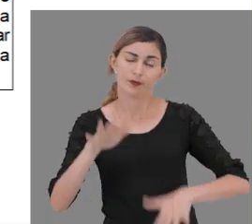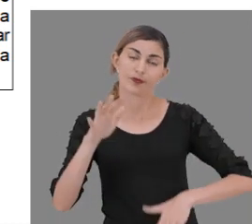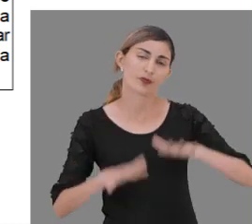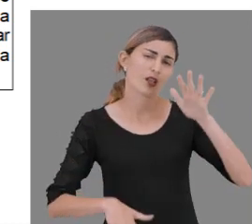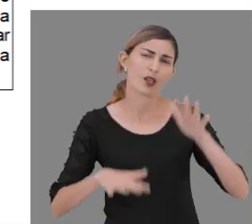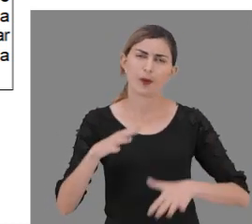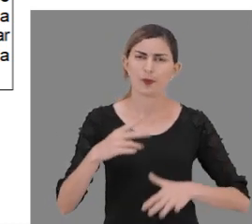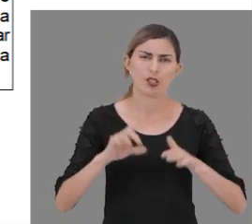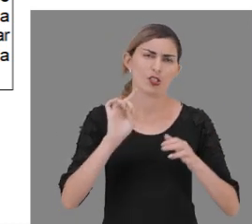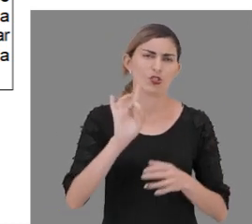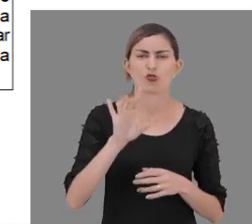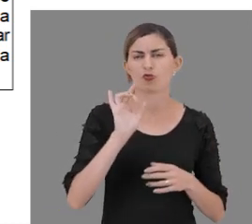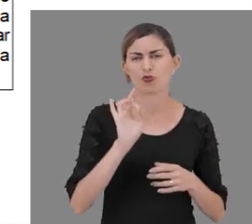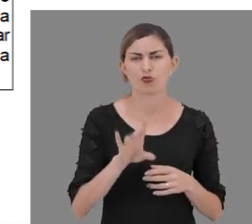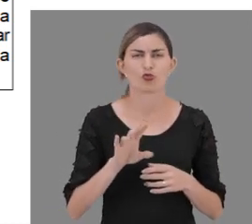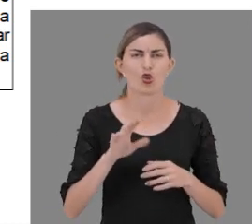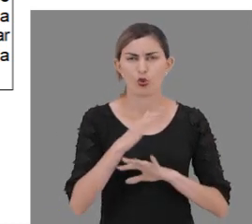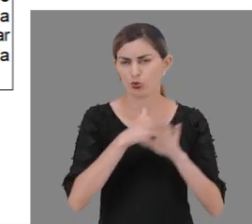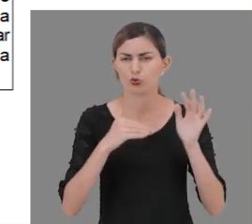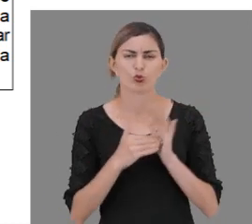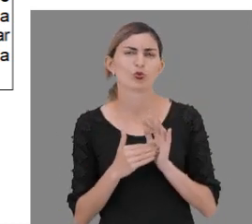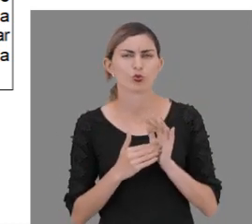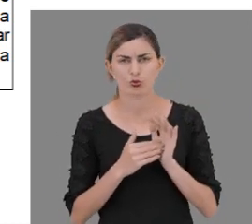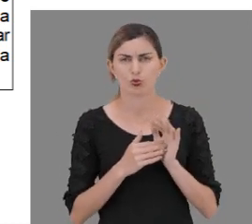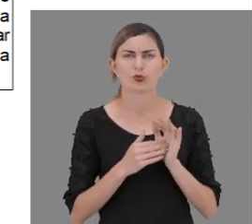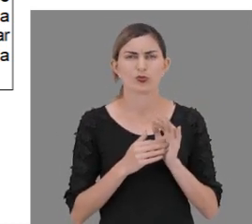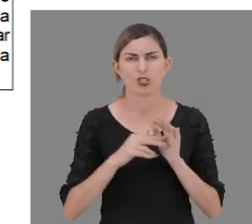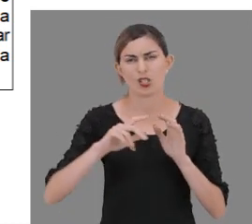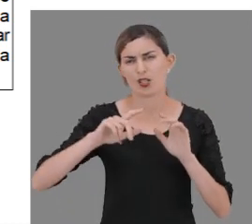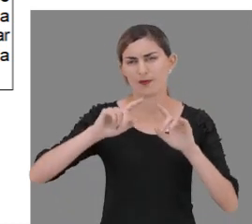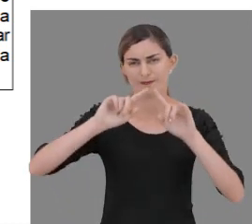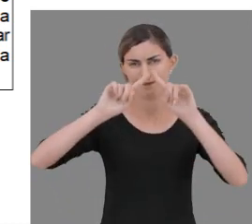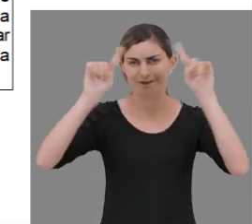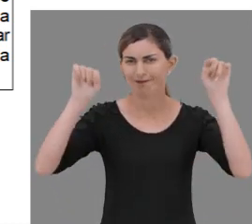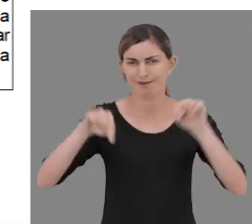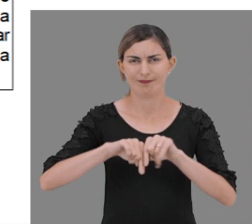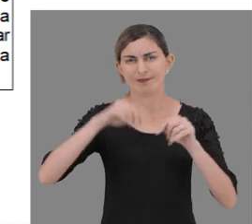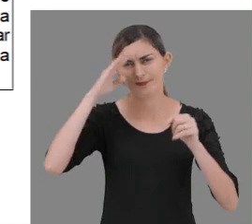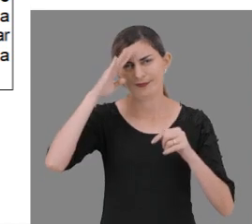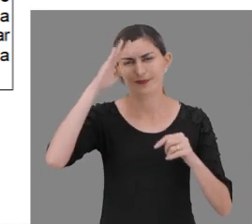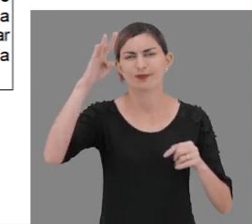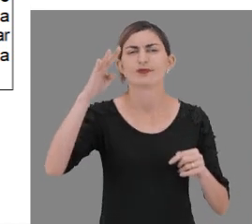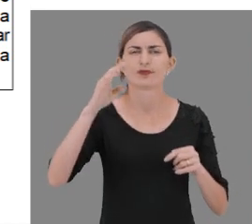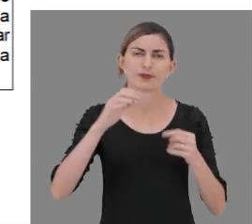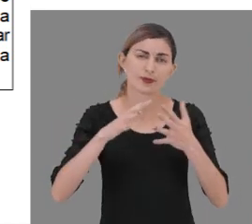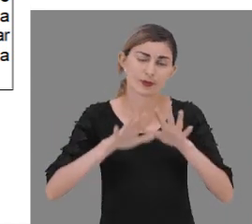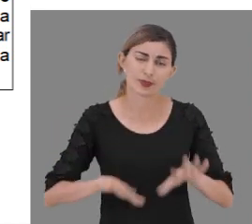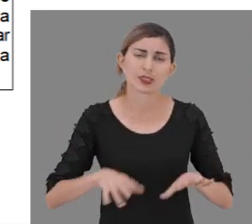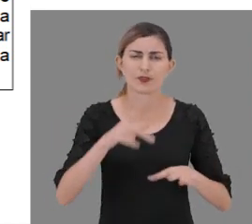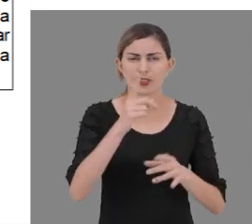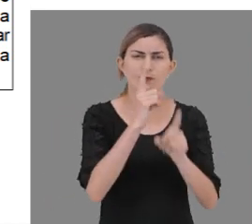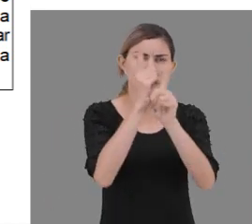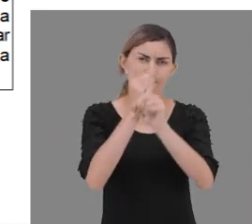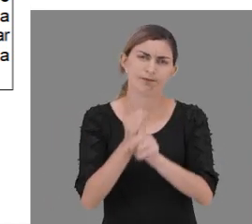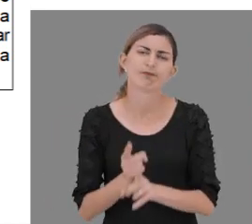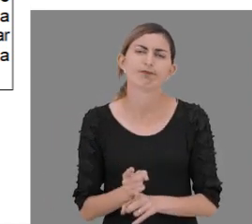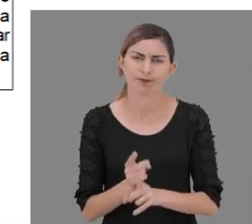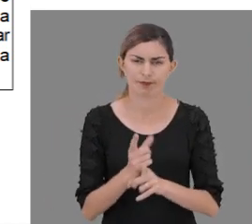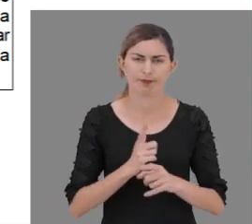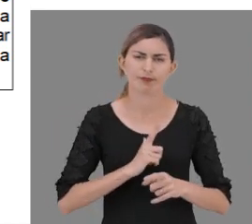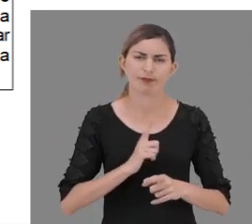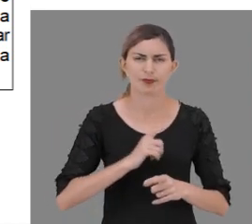eles devem depender apenas, totalmente, da chave primária. Assim,